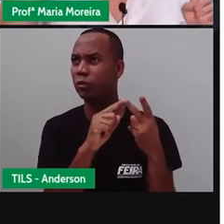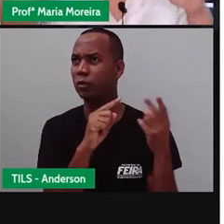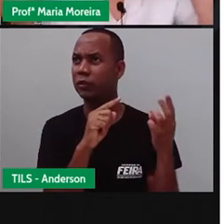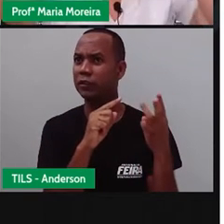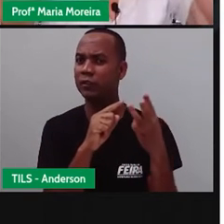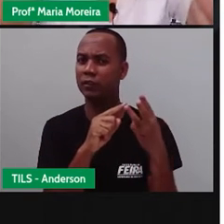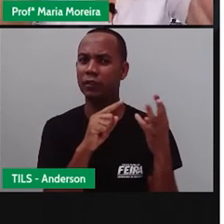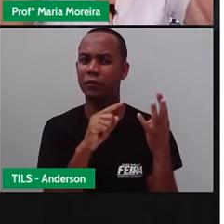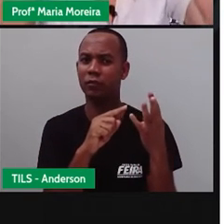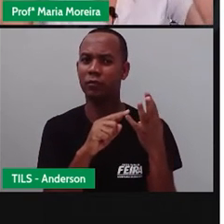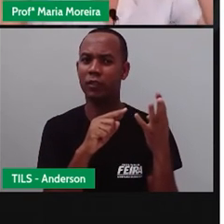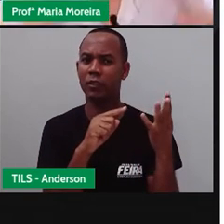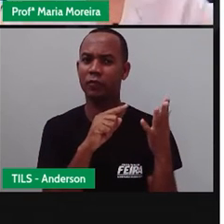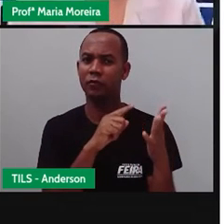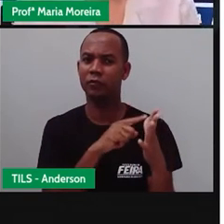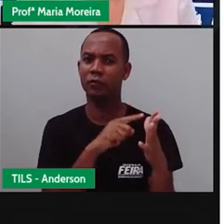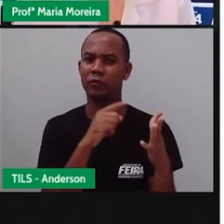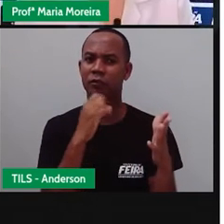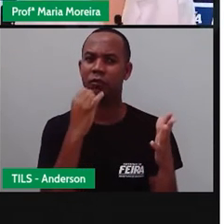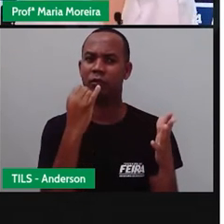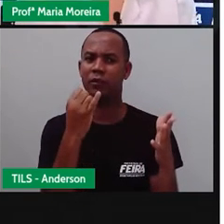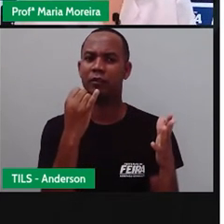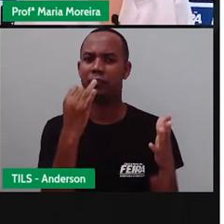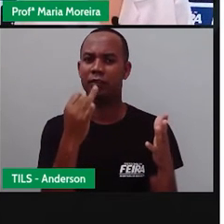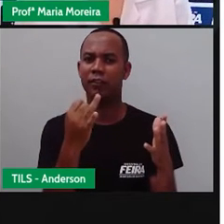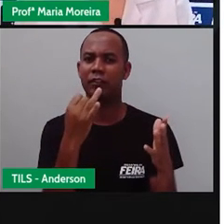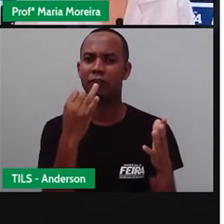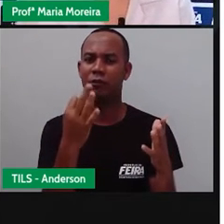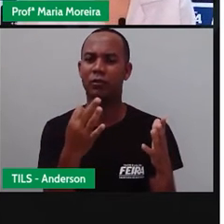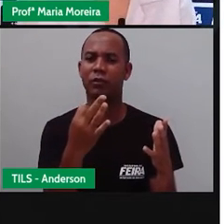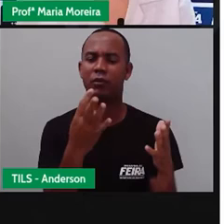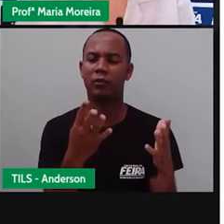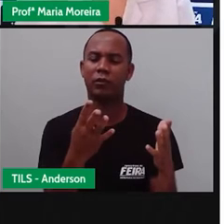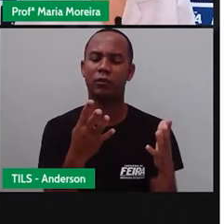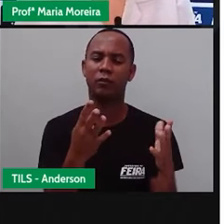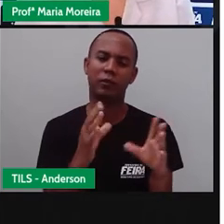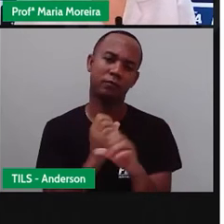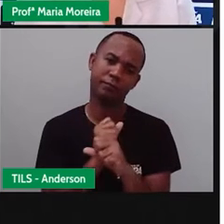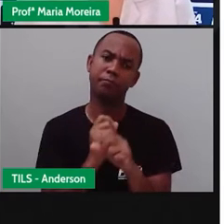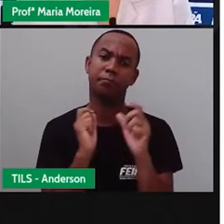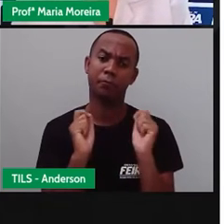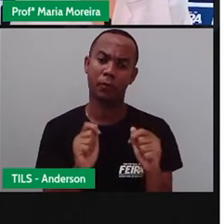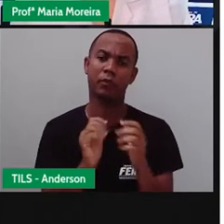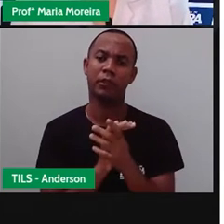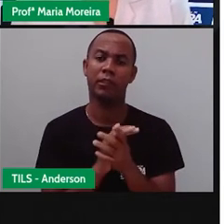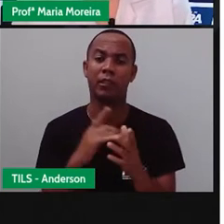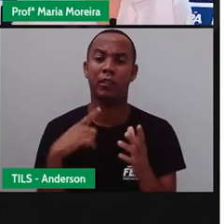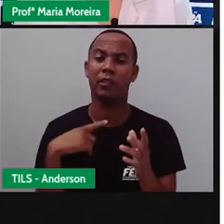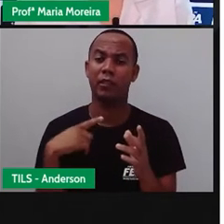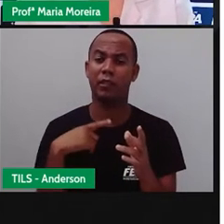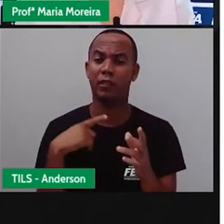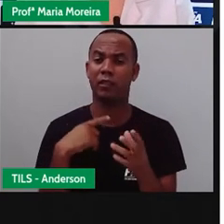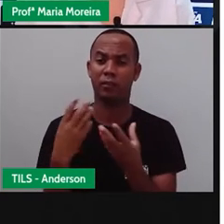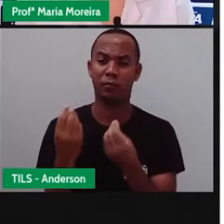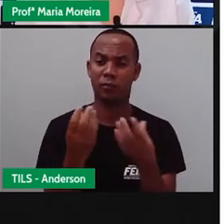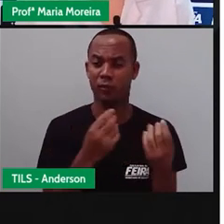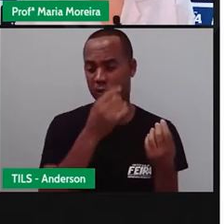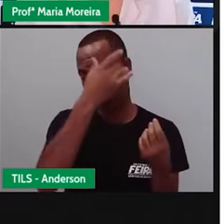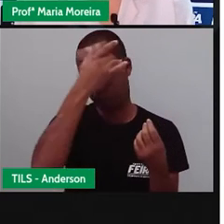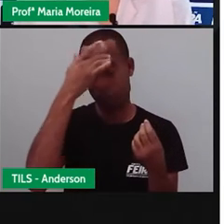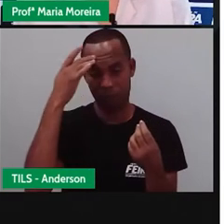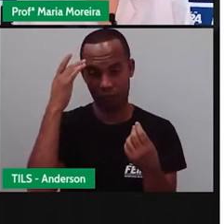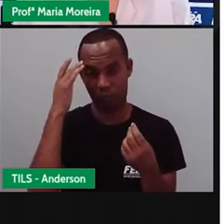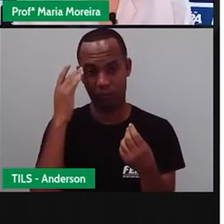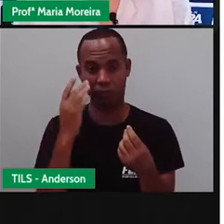apromosc inclusive os dedos aqui né para poder fazer determinada as contas bom e tem muita gente que faz isso até